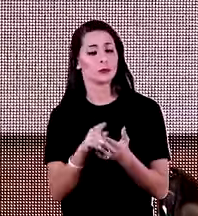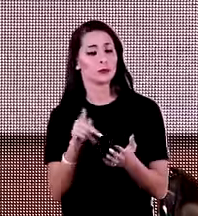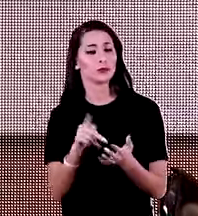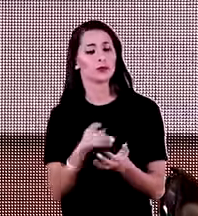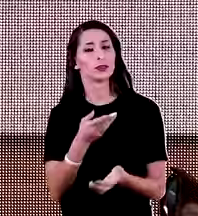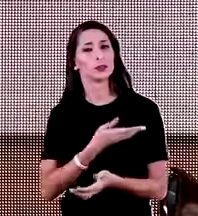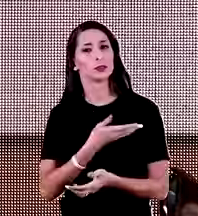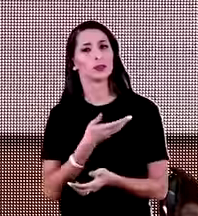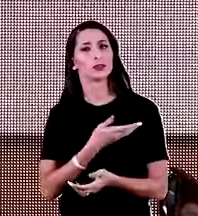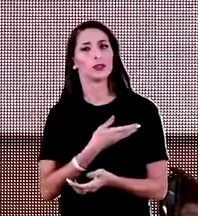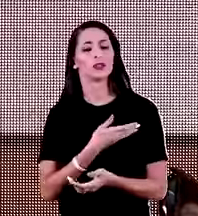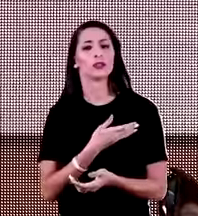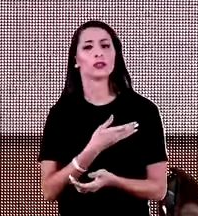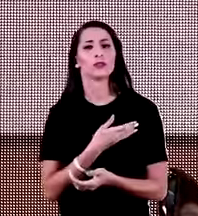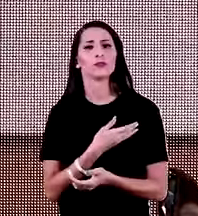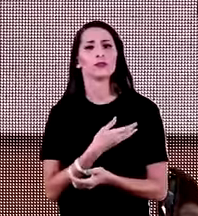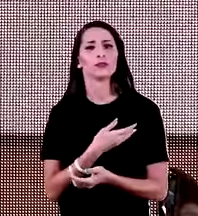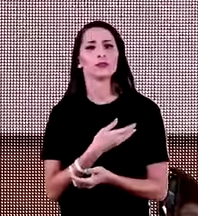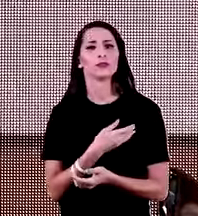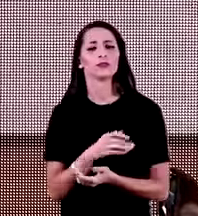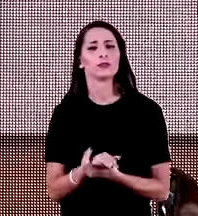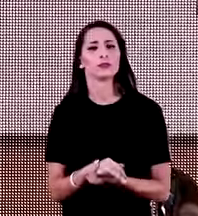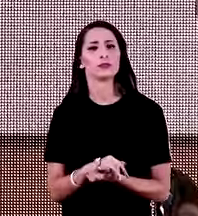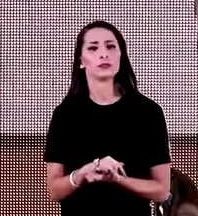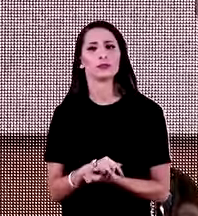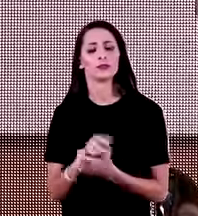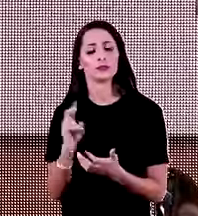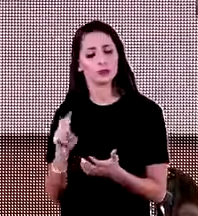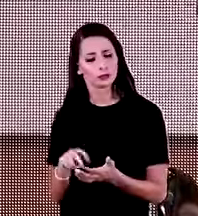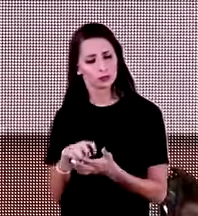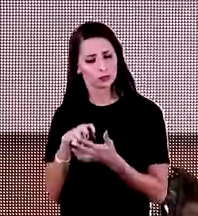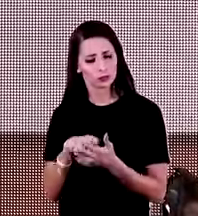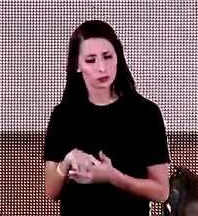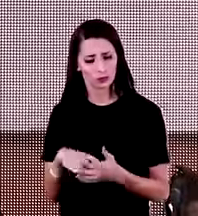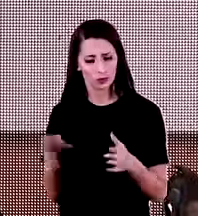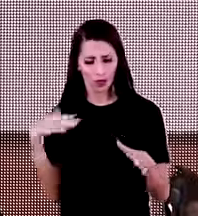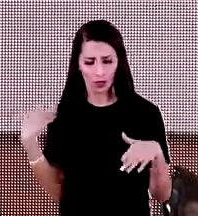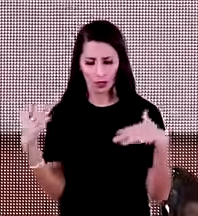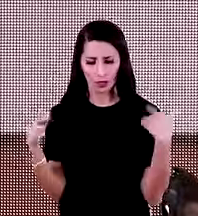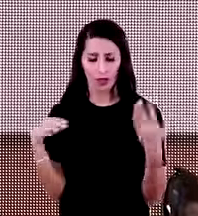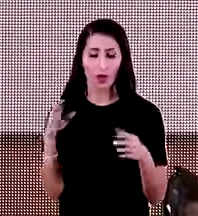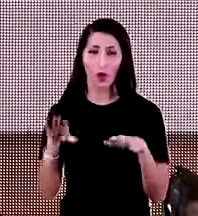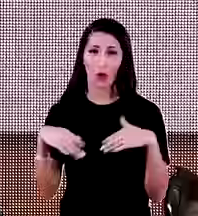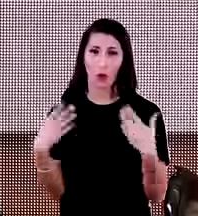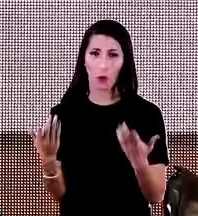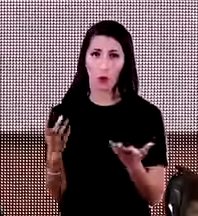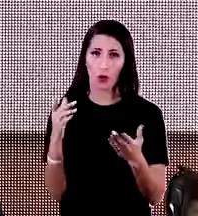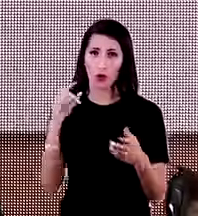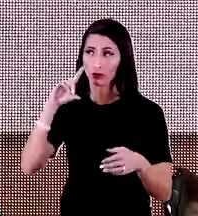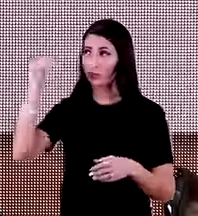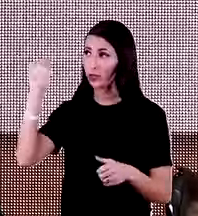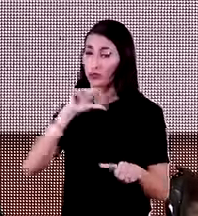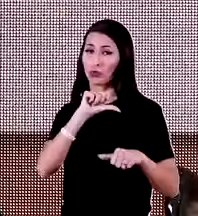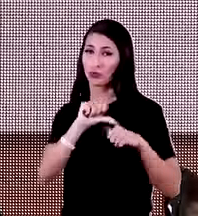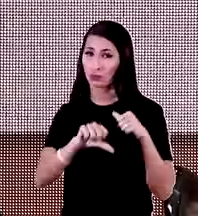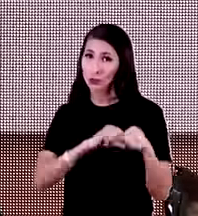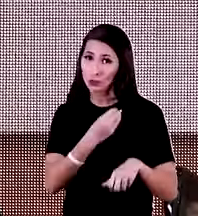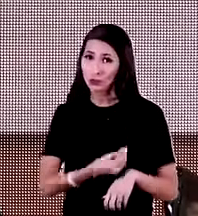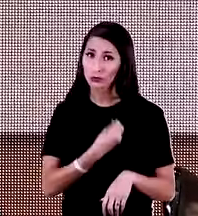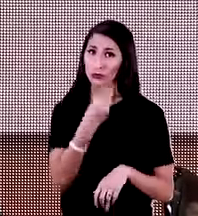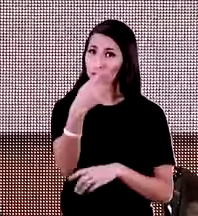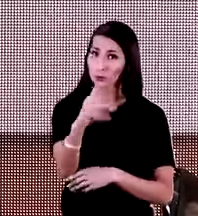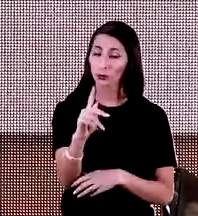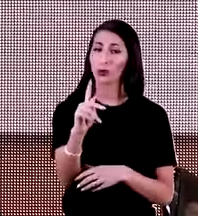na alegria. Quando Deus muda a tua sorte e faz tudo ser